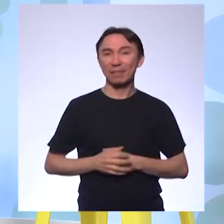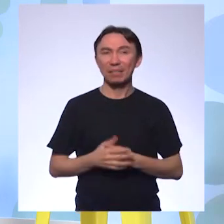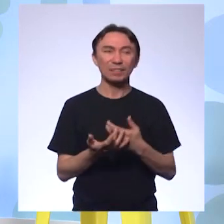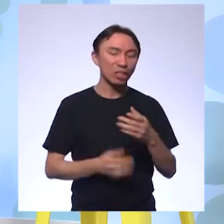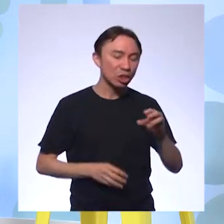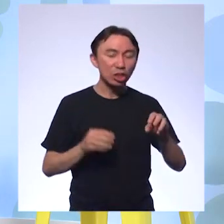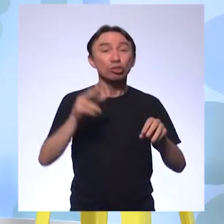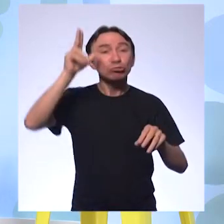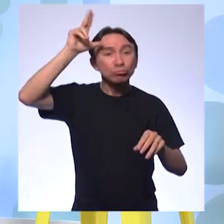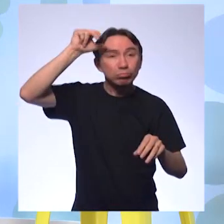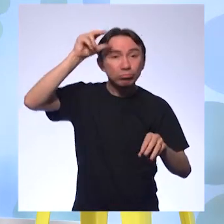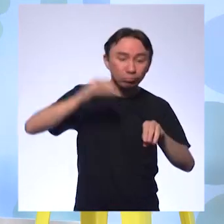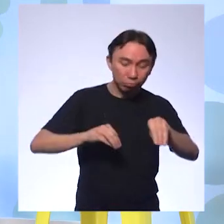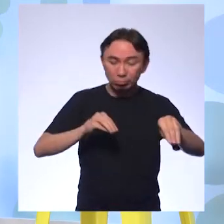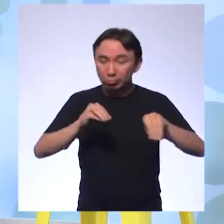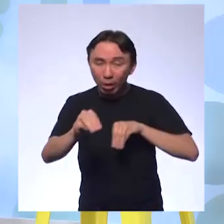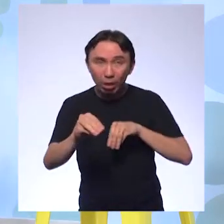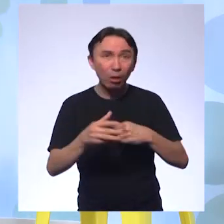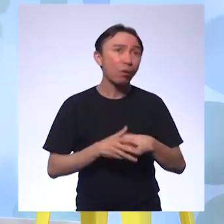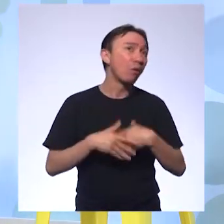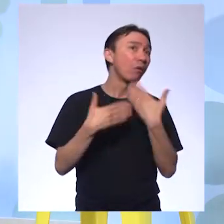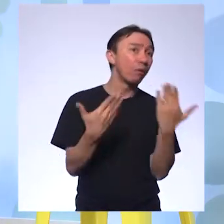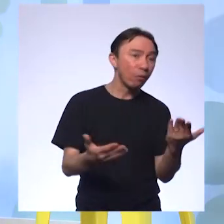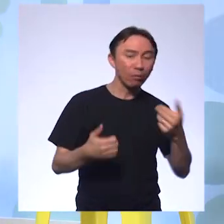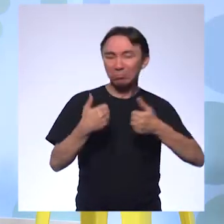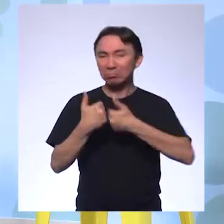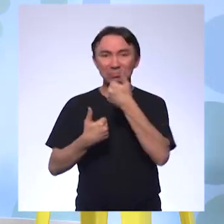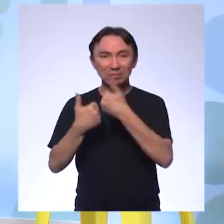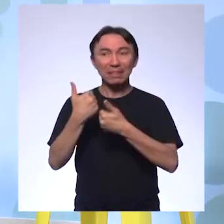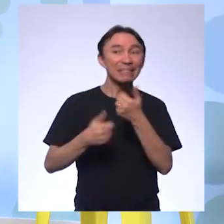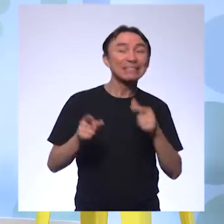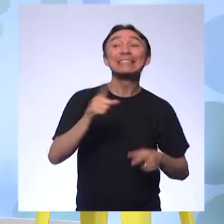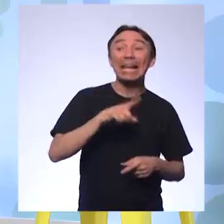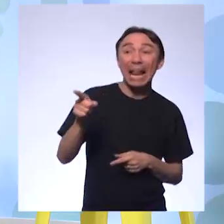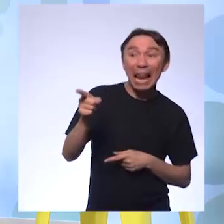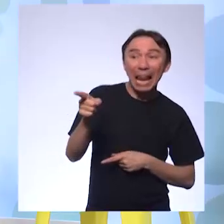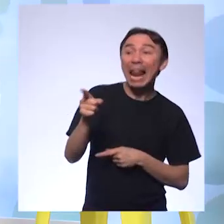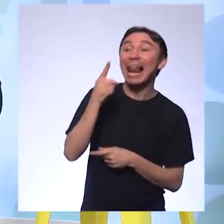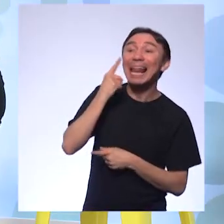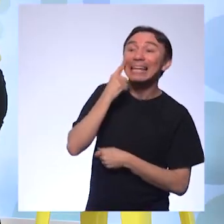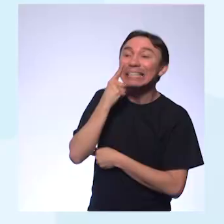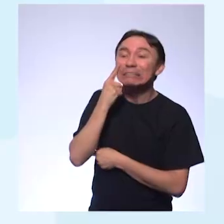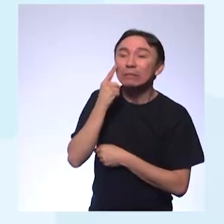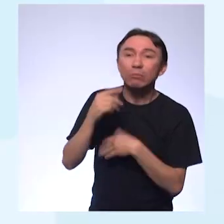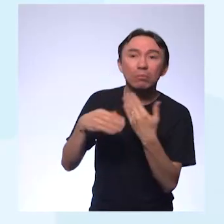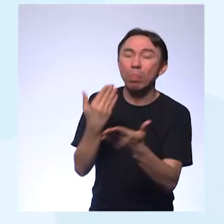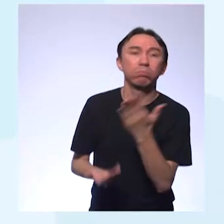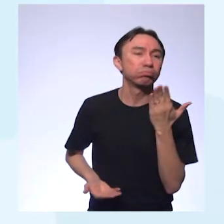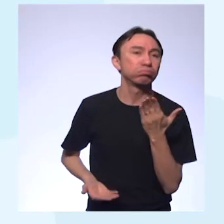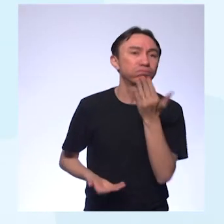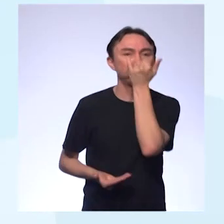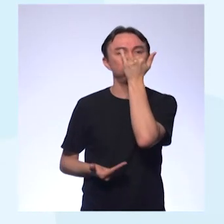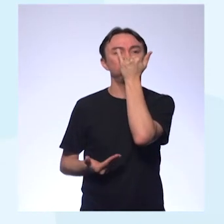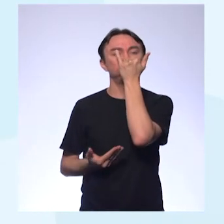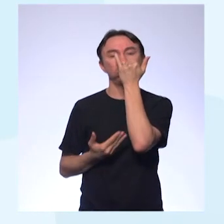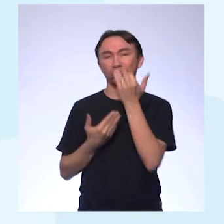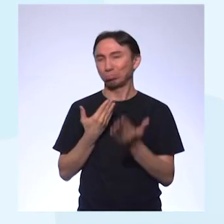futebol, né? Às vezes a gente aposta num jogador ou num time e ele perde. Continuando lá na